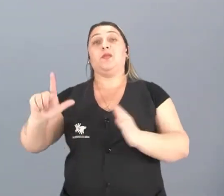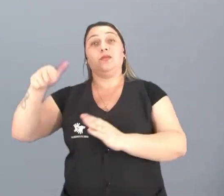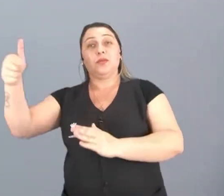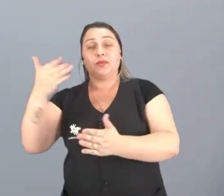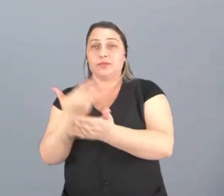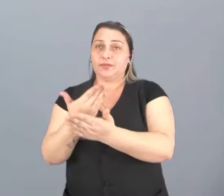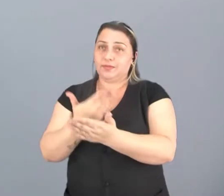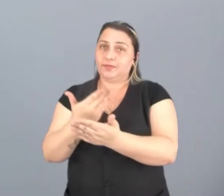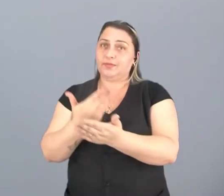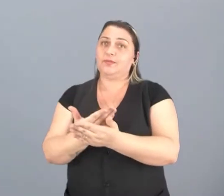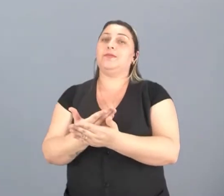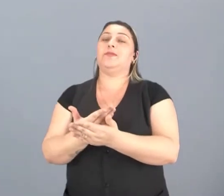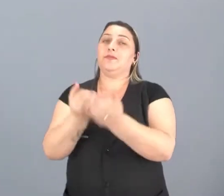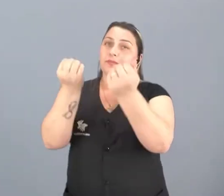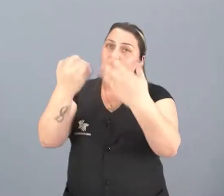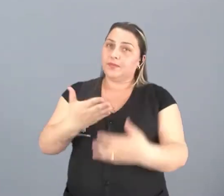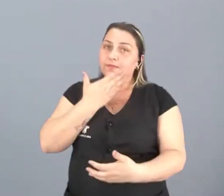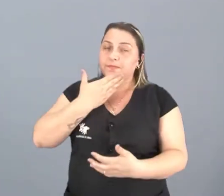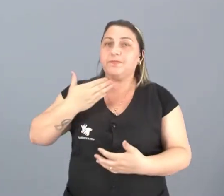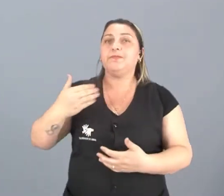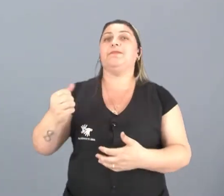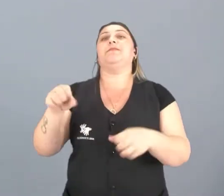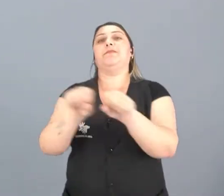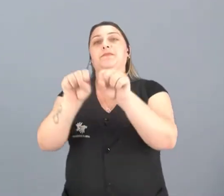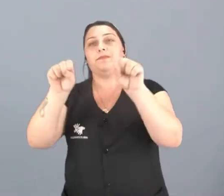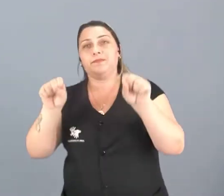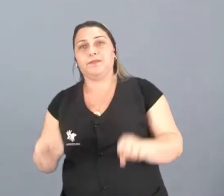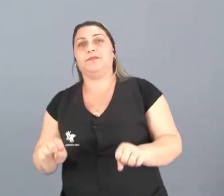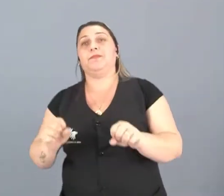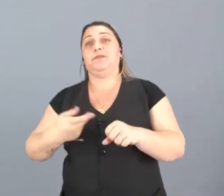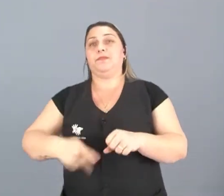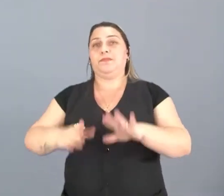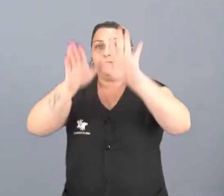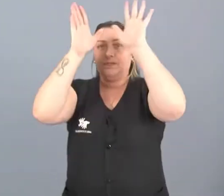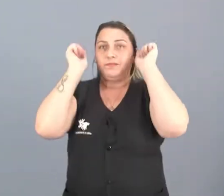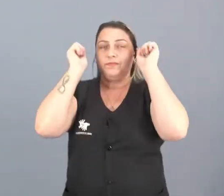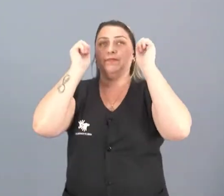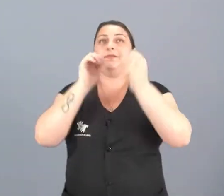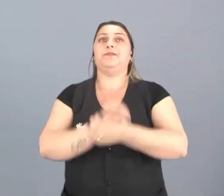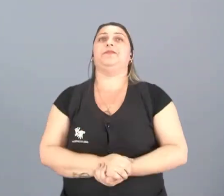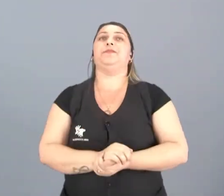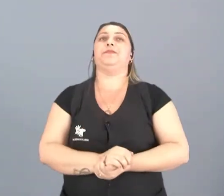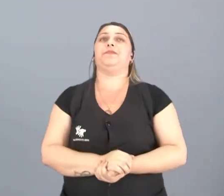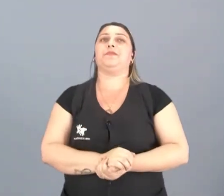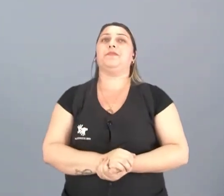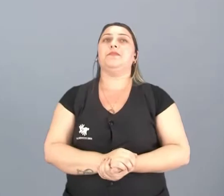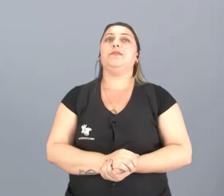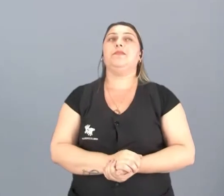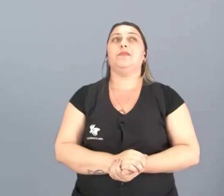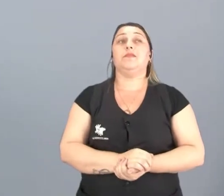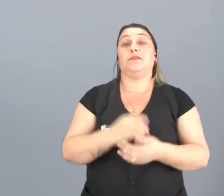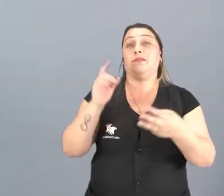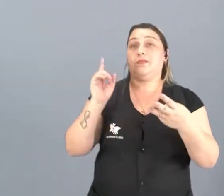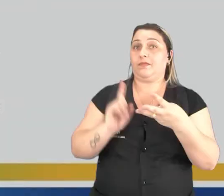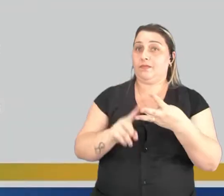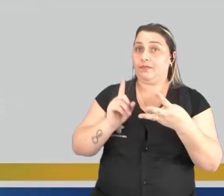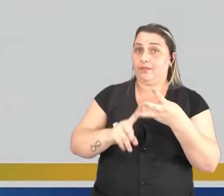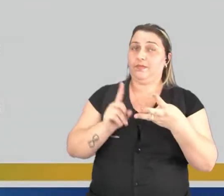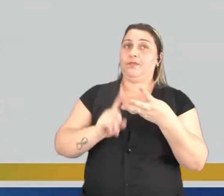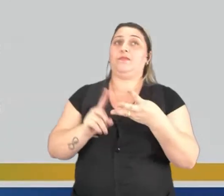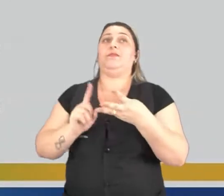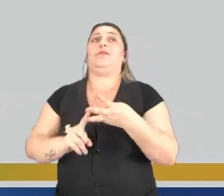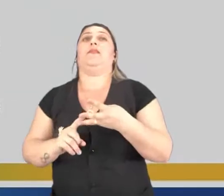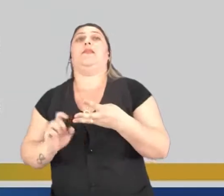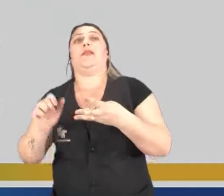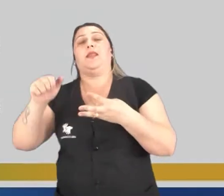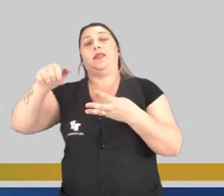outra aula, que nós vamos discutir esse sistema aqui no Acre. Vamos falar agora de um terceiro, né, um terceiro